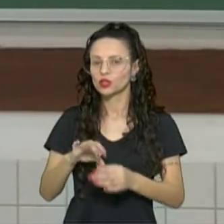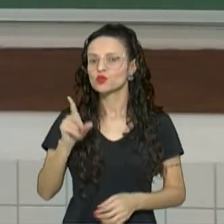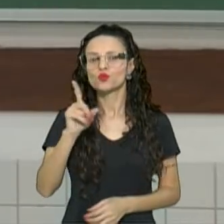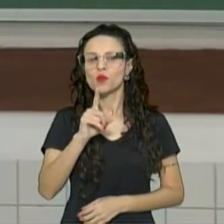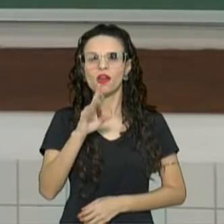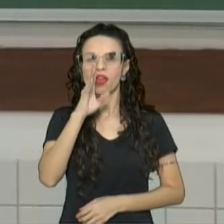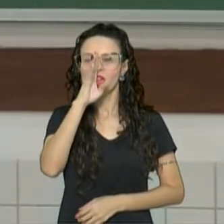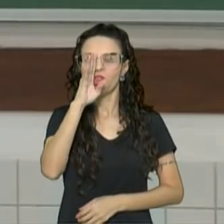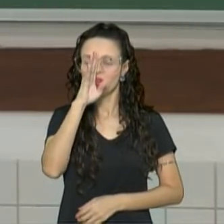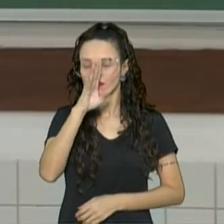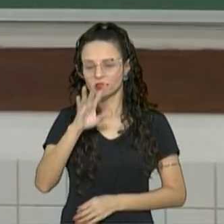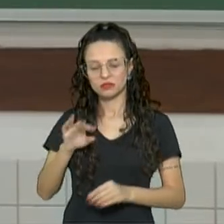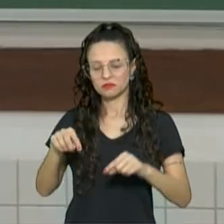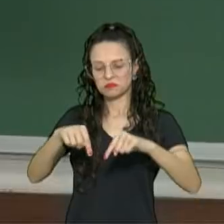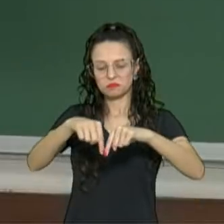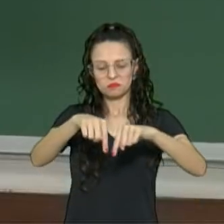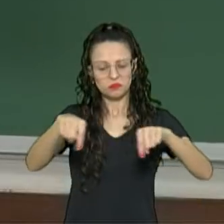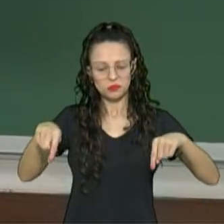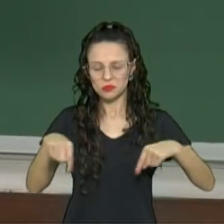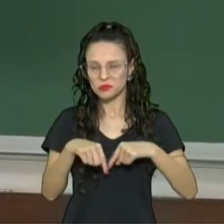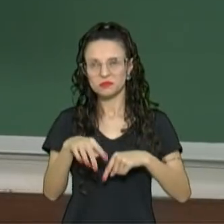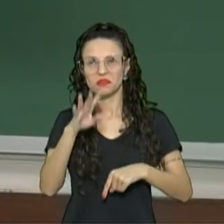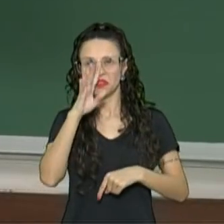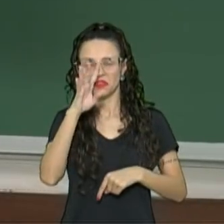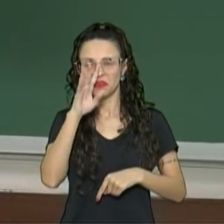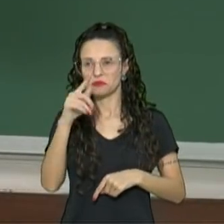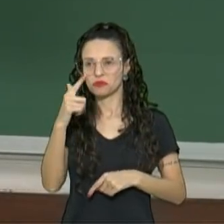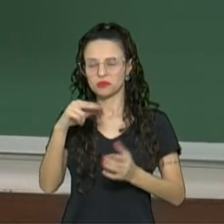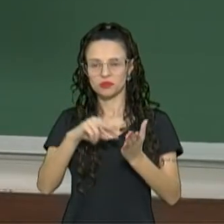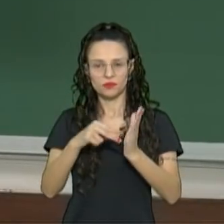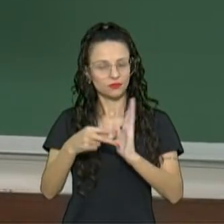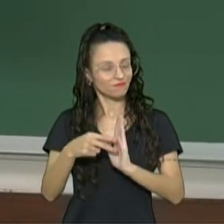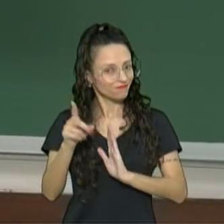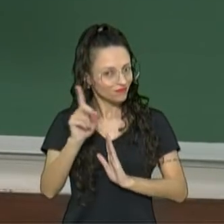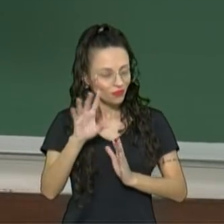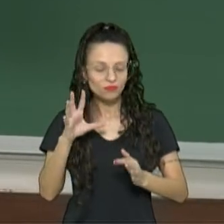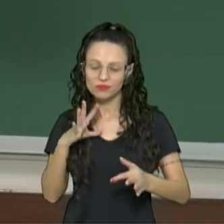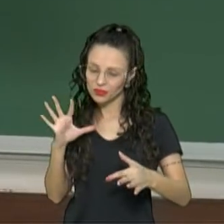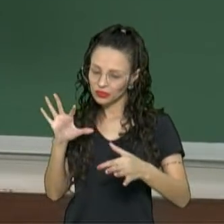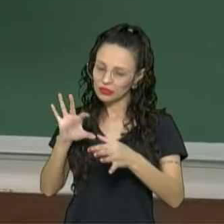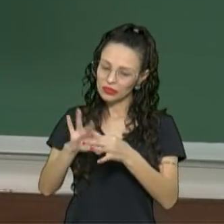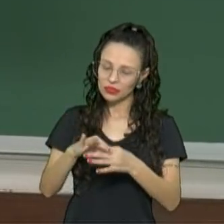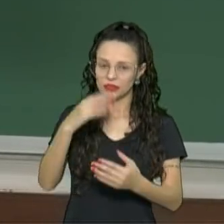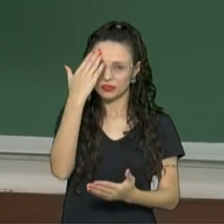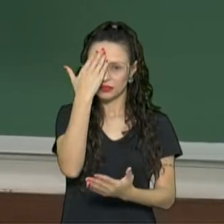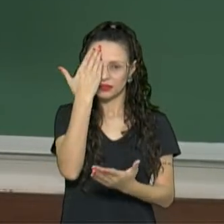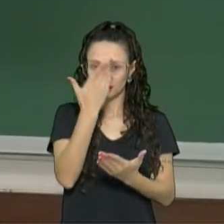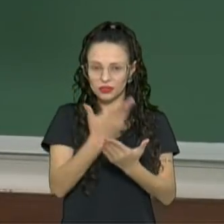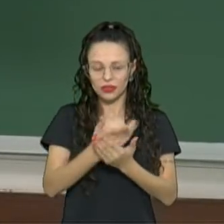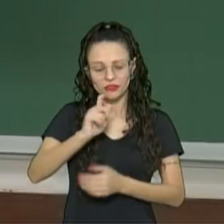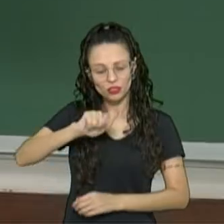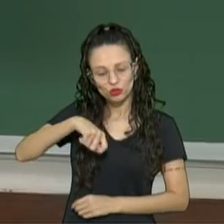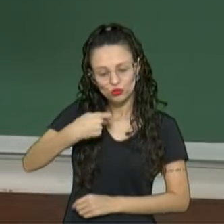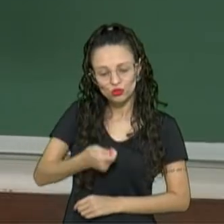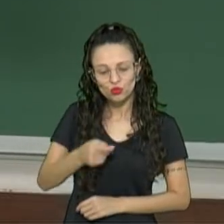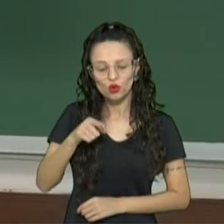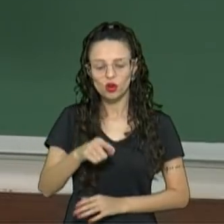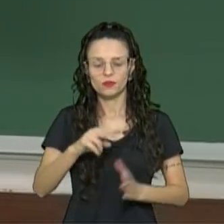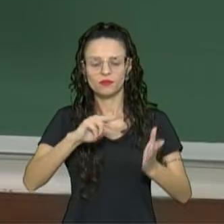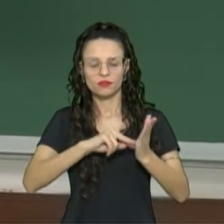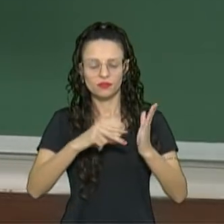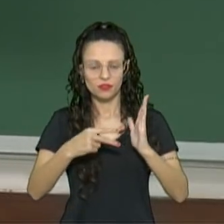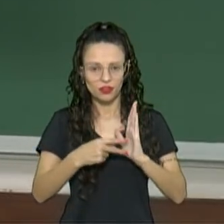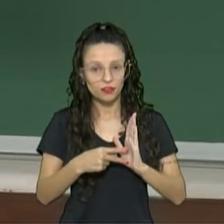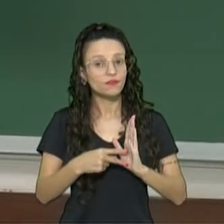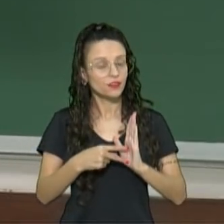uma linha colocada por colocar, né? Vai ter uma crença em relação a essa linha, vai ter um